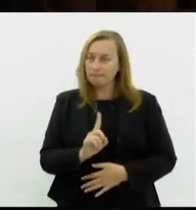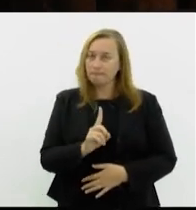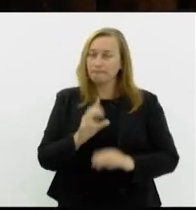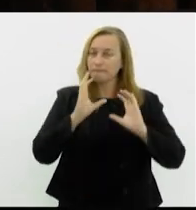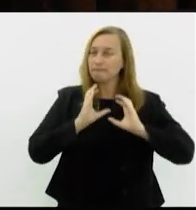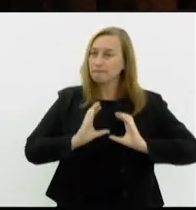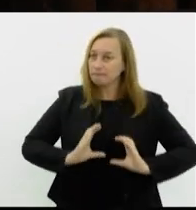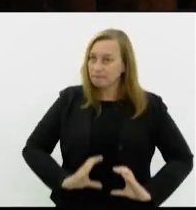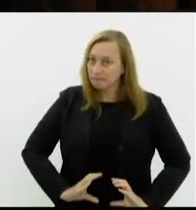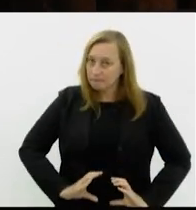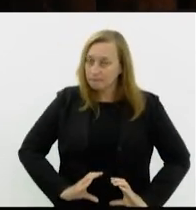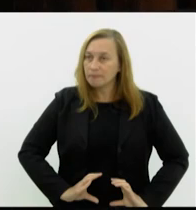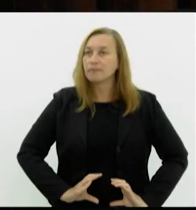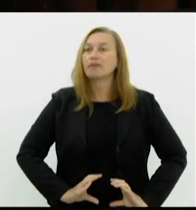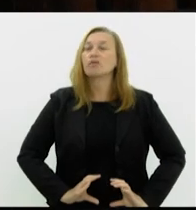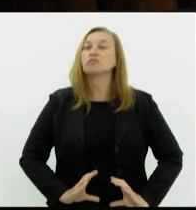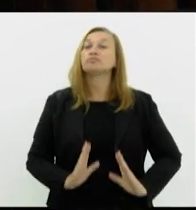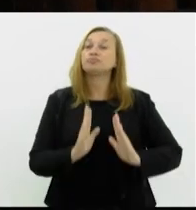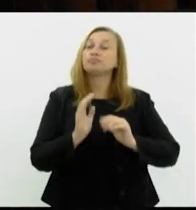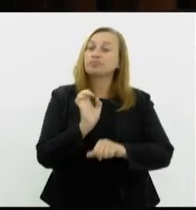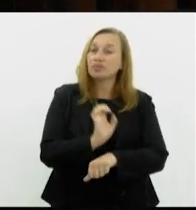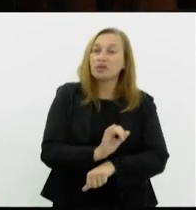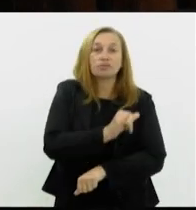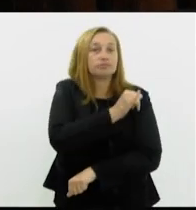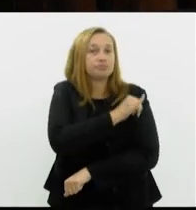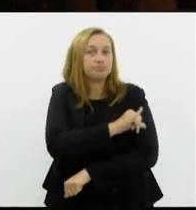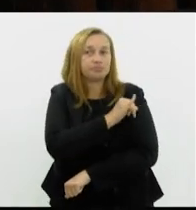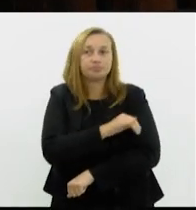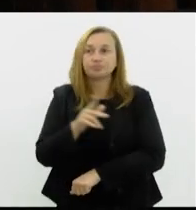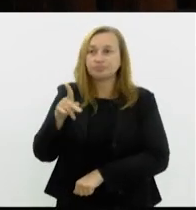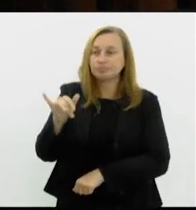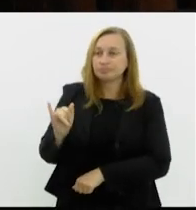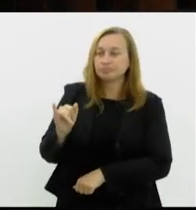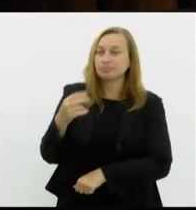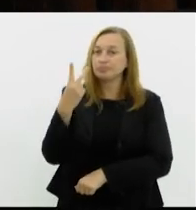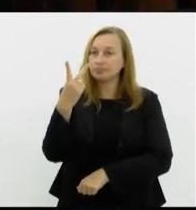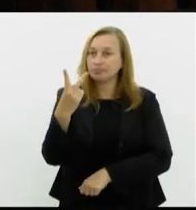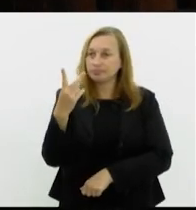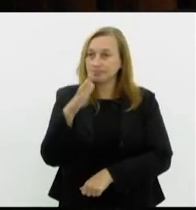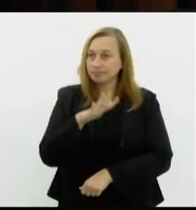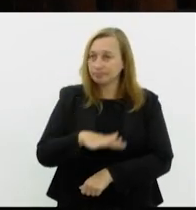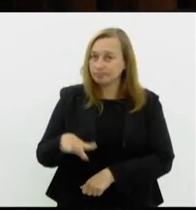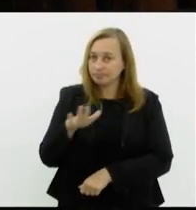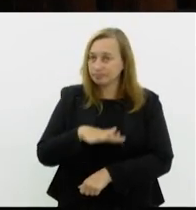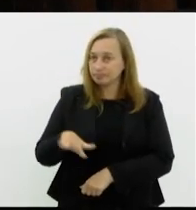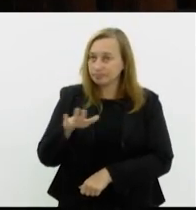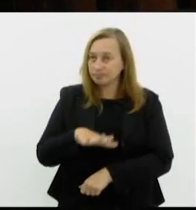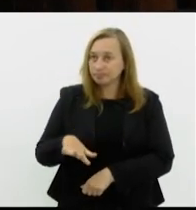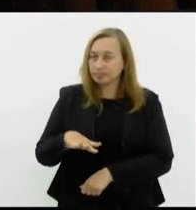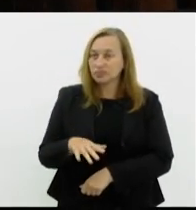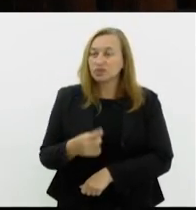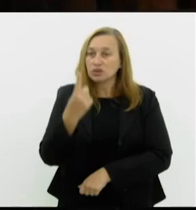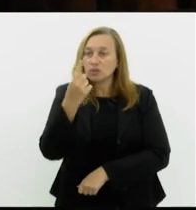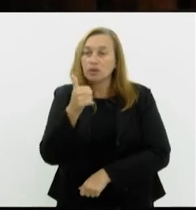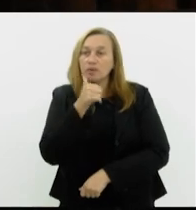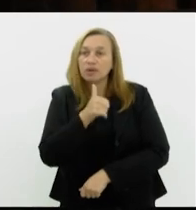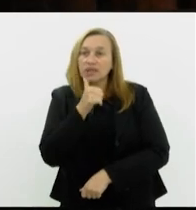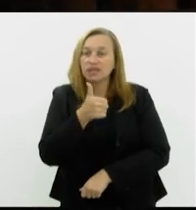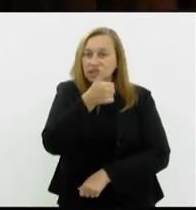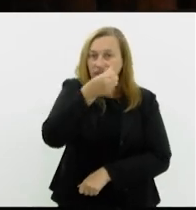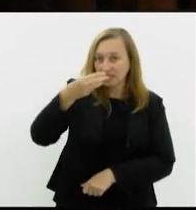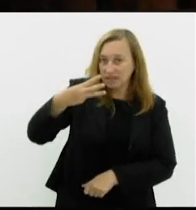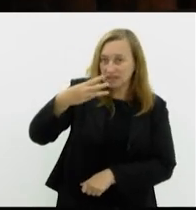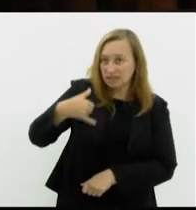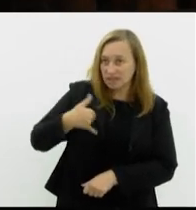cidadão, nesse estado do Rio de Janeiro, pai de duas crianças, pai de uma menina de 13 anos de